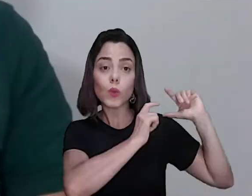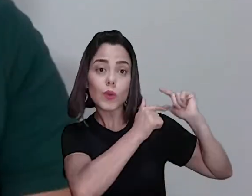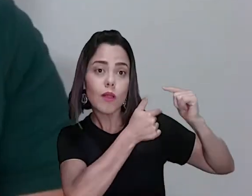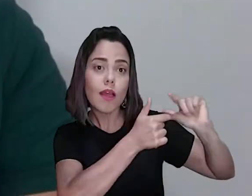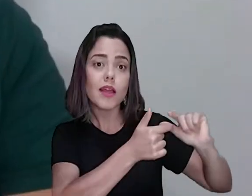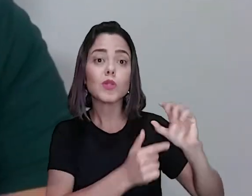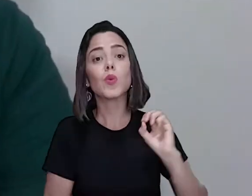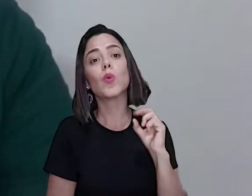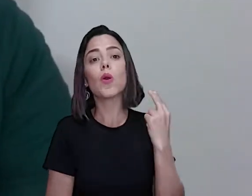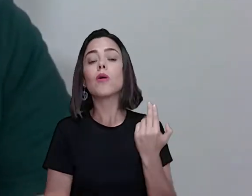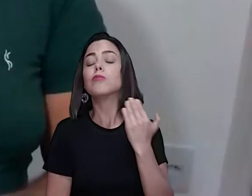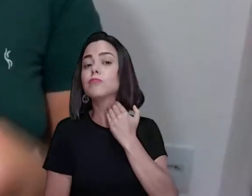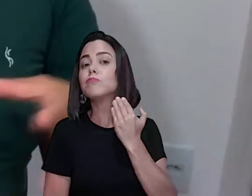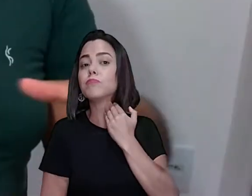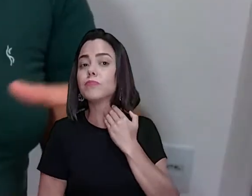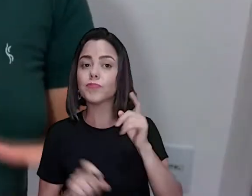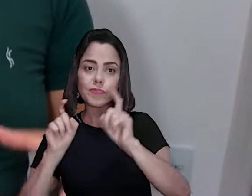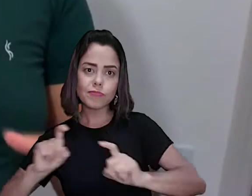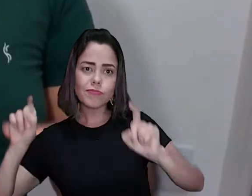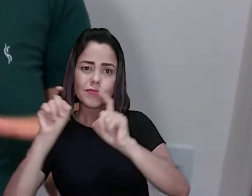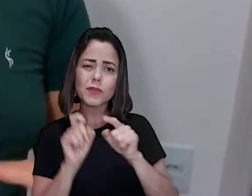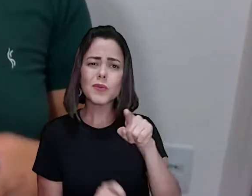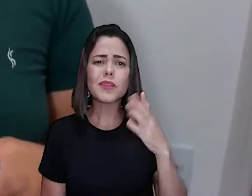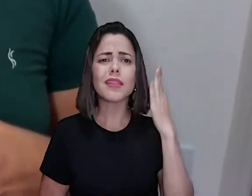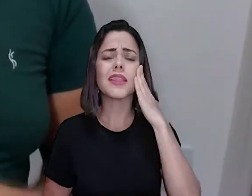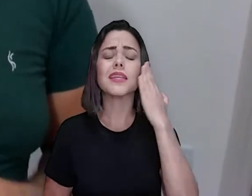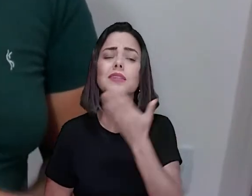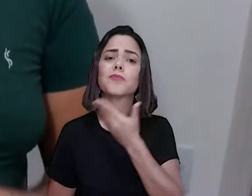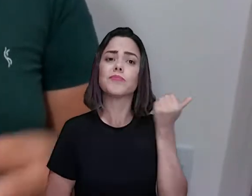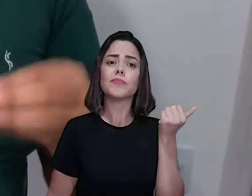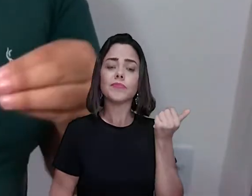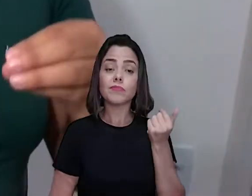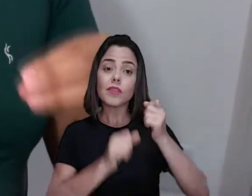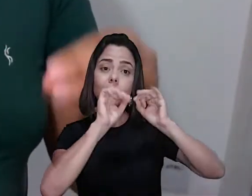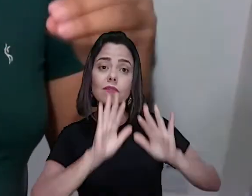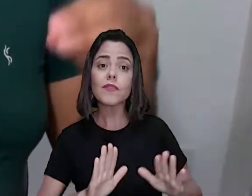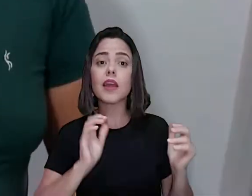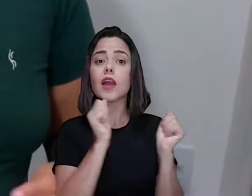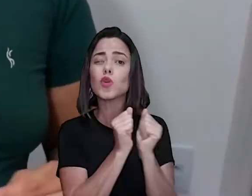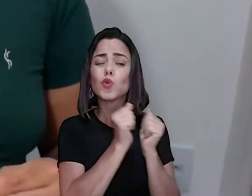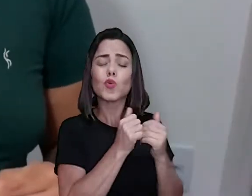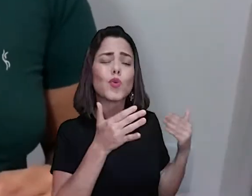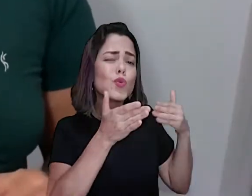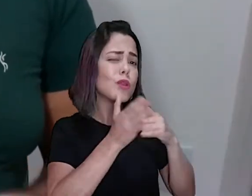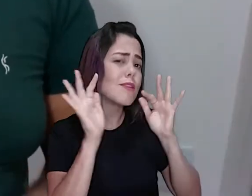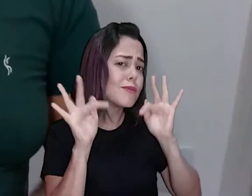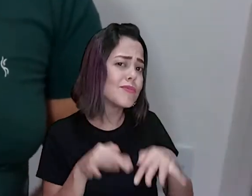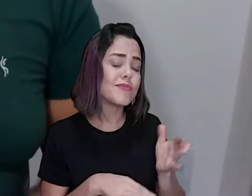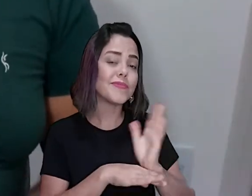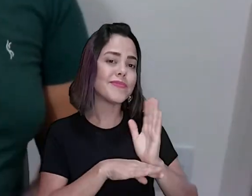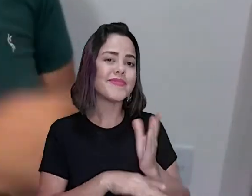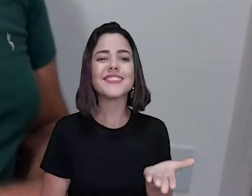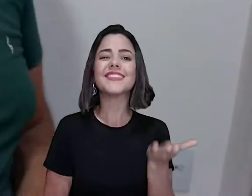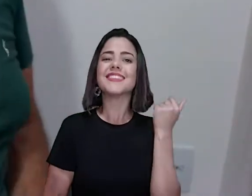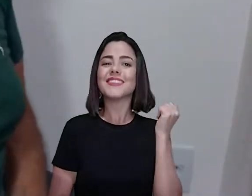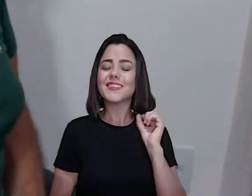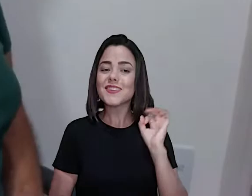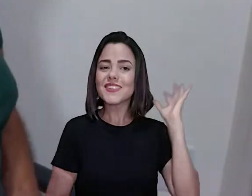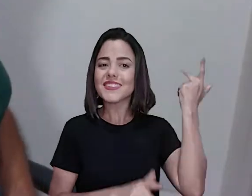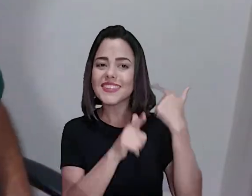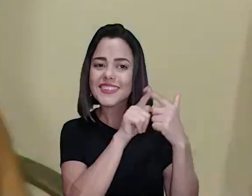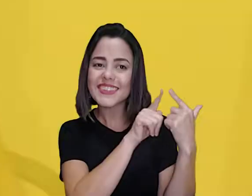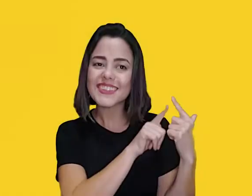tradicional ou em um banco digital? Se você quer entender um pouco melhor sobre isso, fique comigo até o final desse vídeo e bora descascar